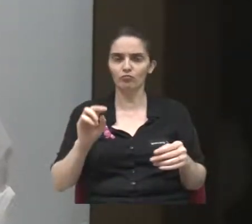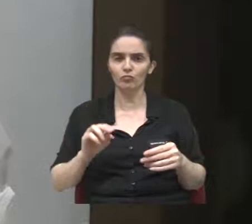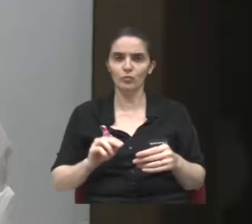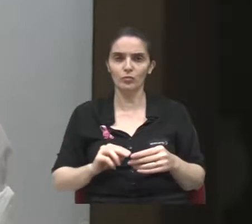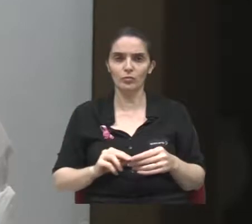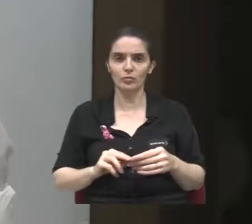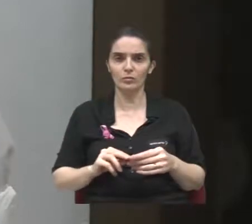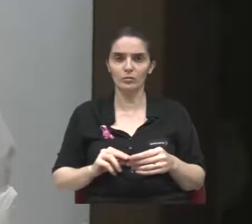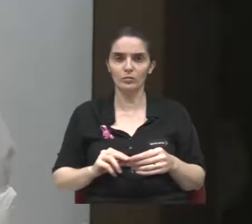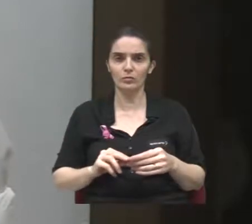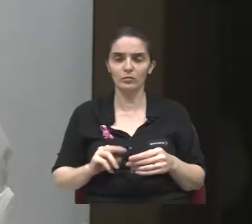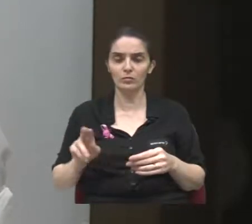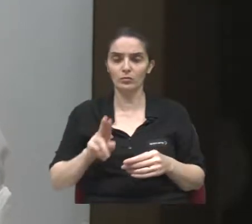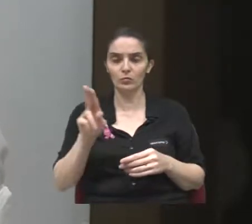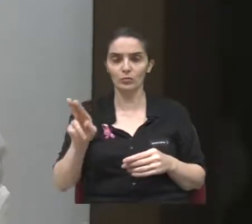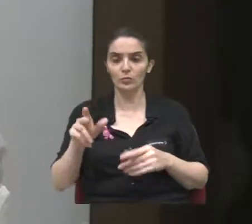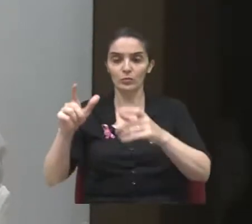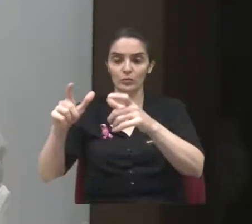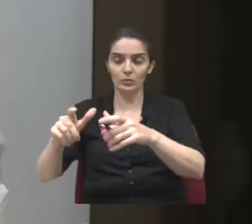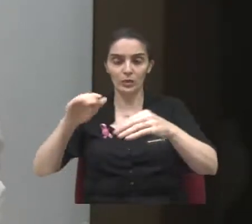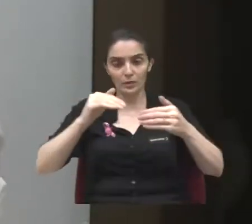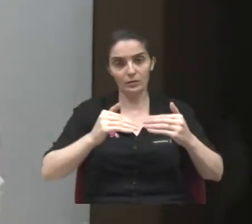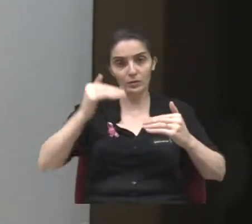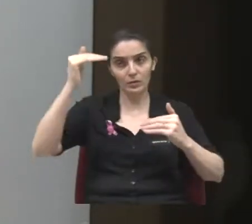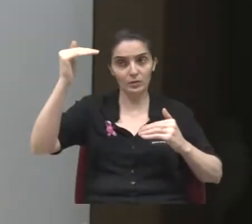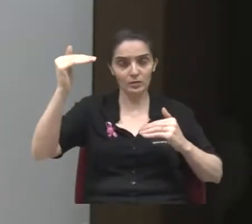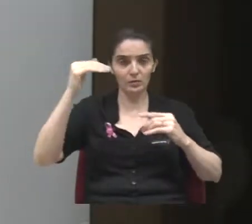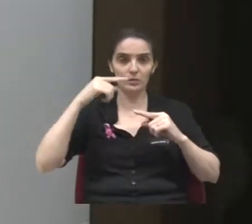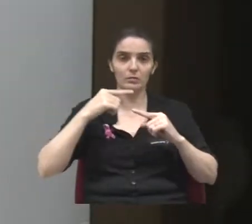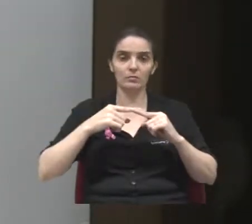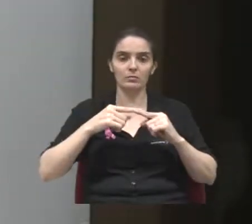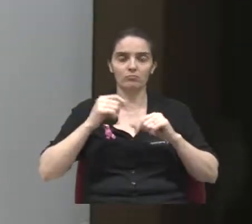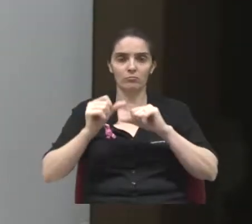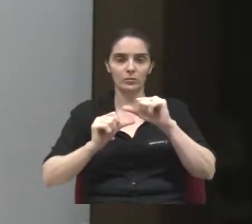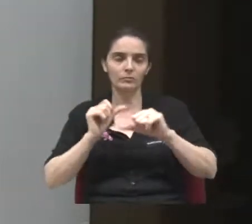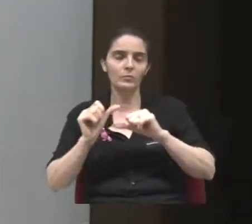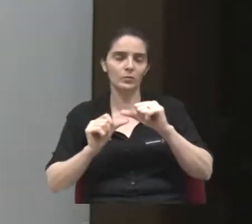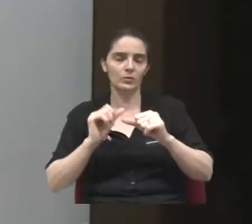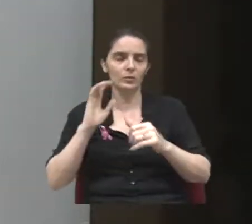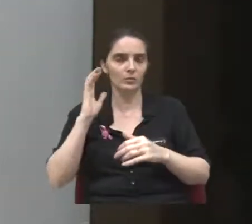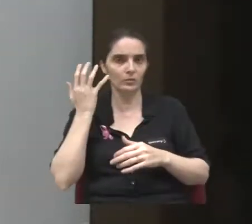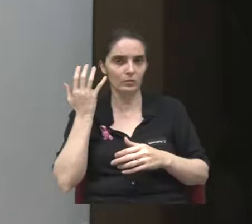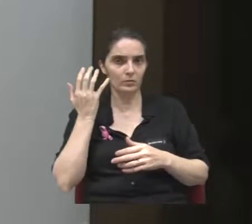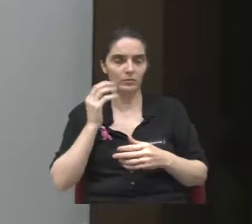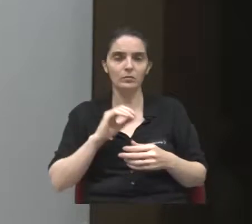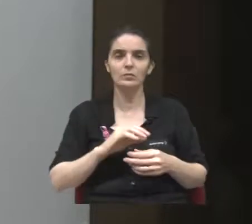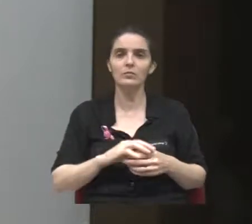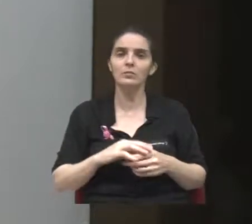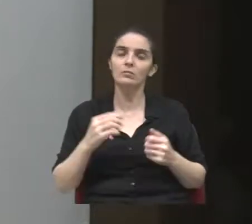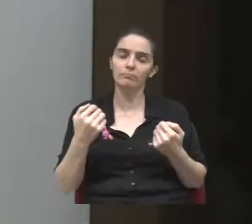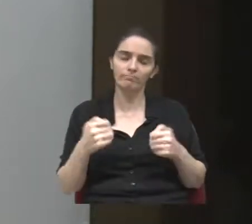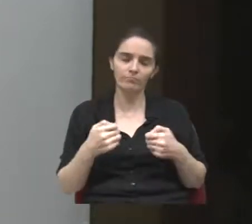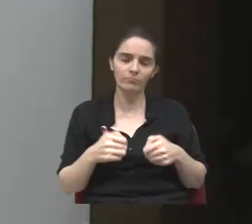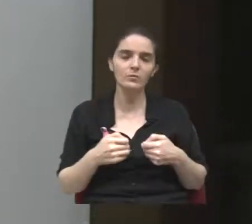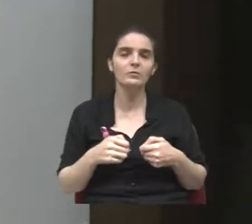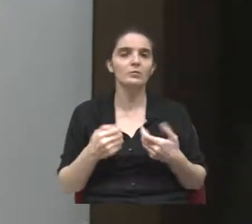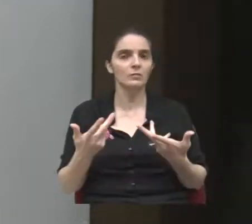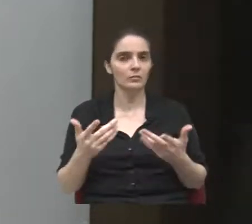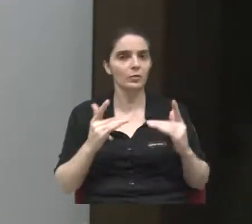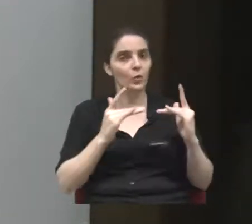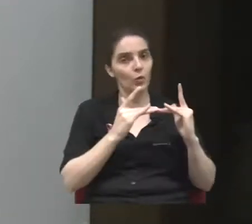cima, exatamente para fazer essas mudanças que se julgou necessária no velório de baixo para um